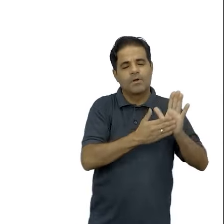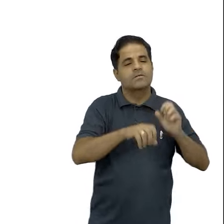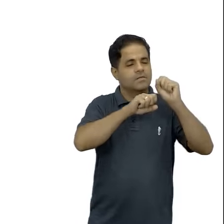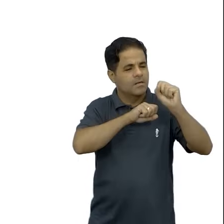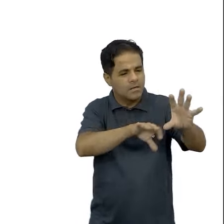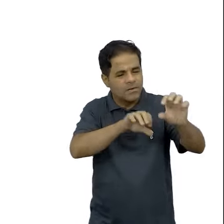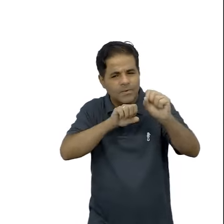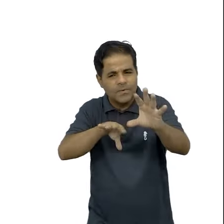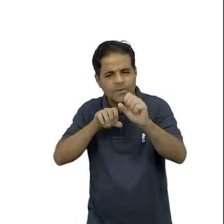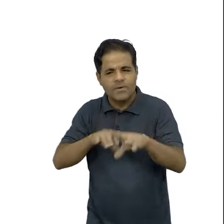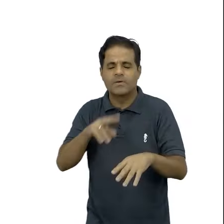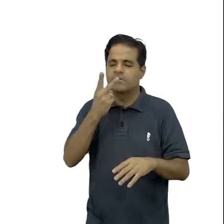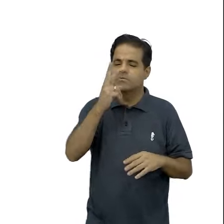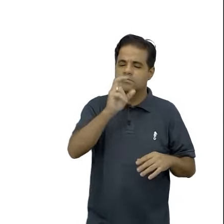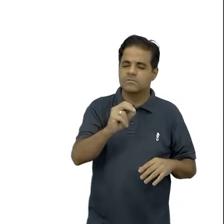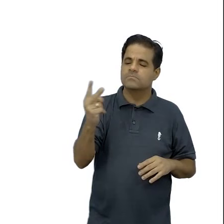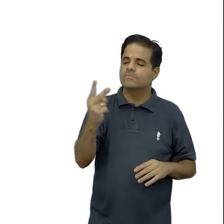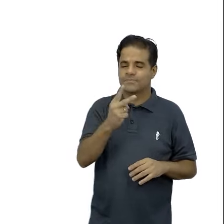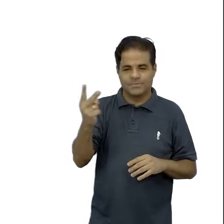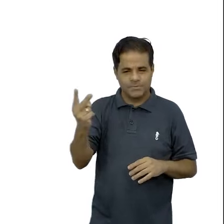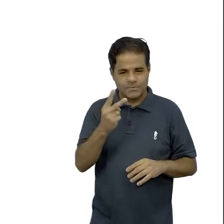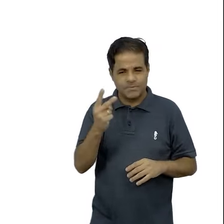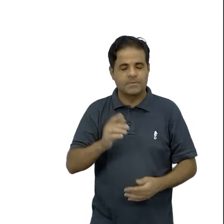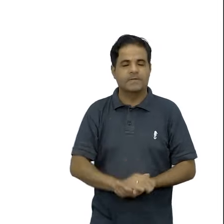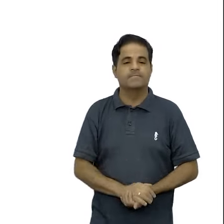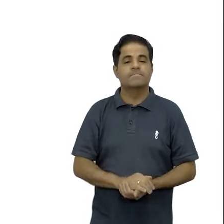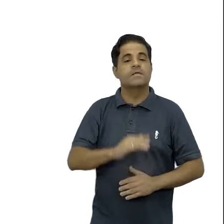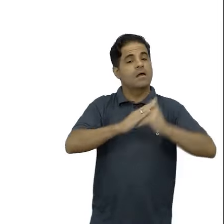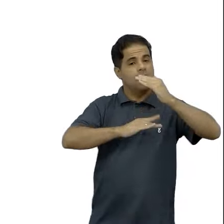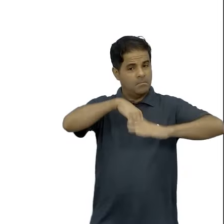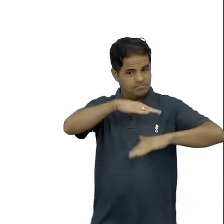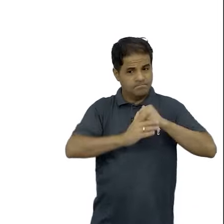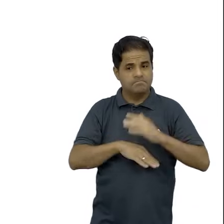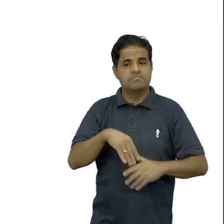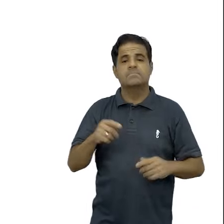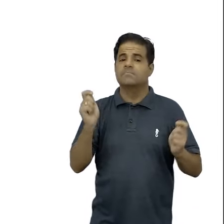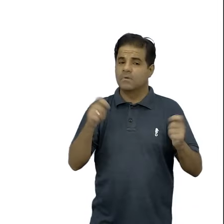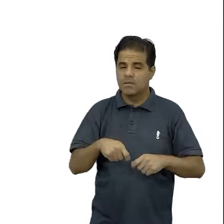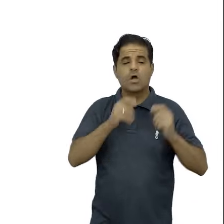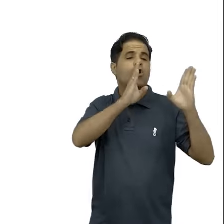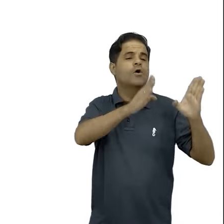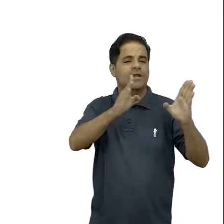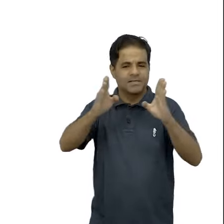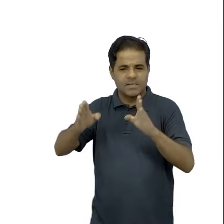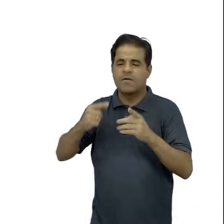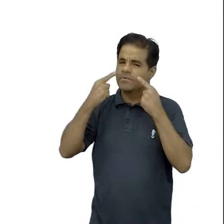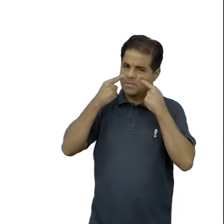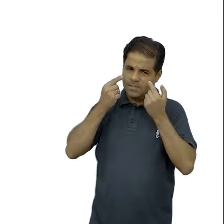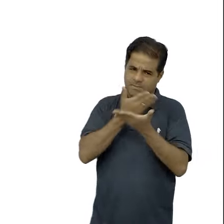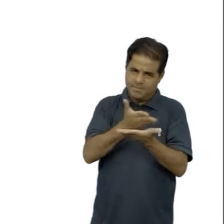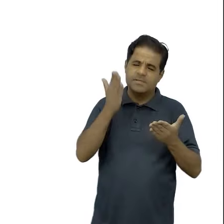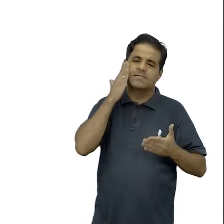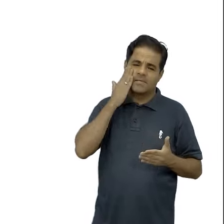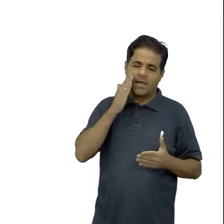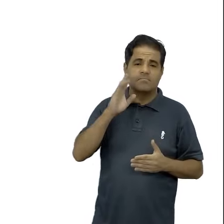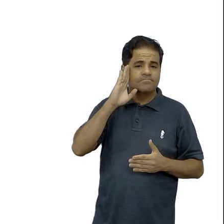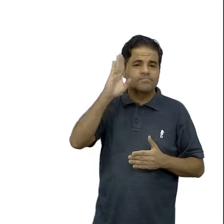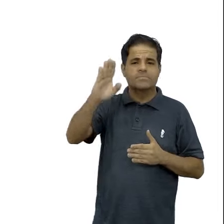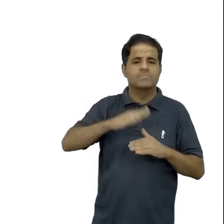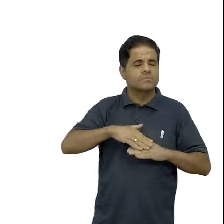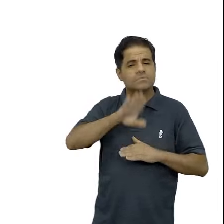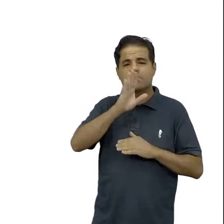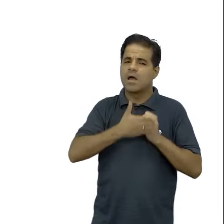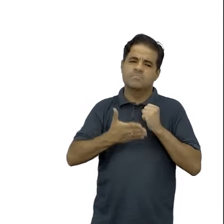para 2022. As habilidades, elas foram organizadas, como vocês sabem, priorizando o que